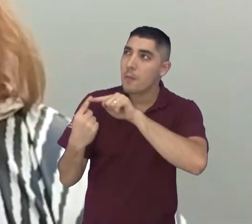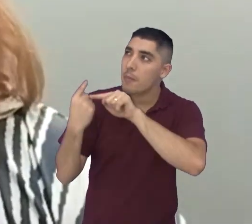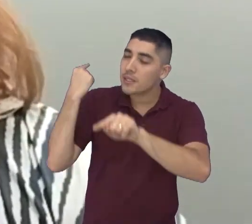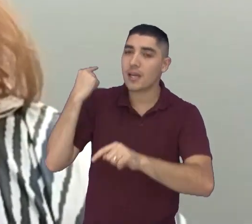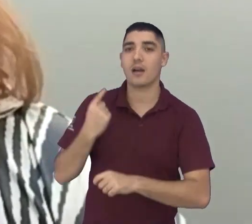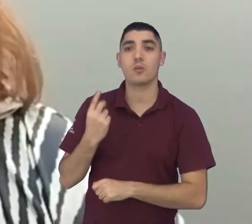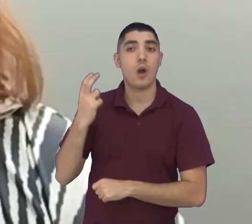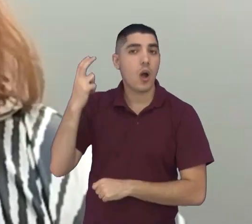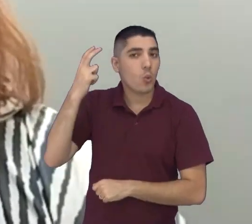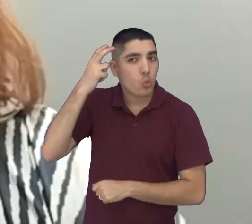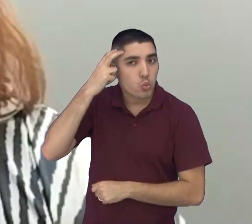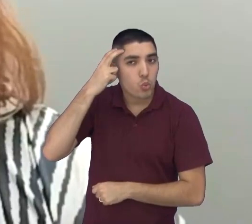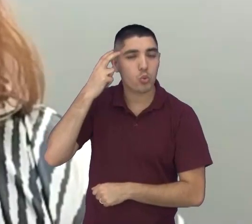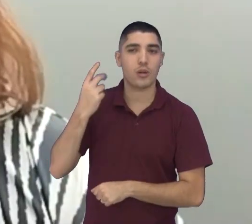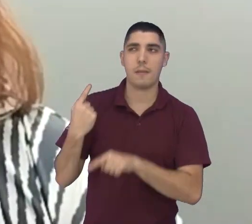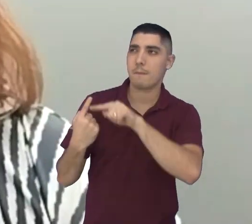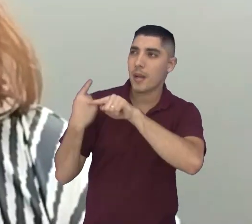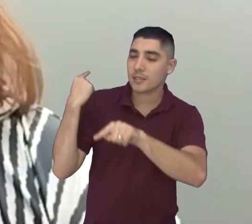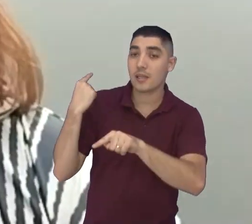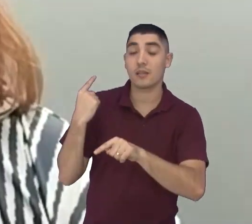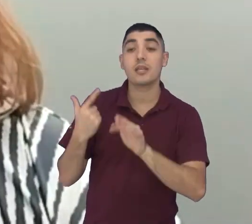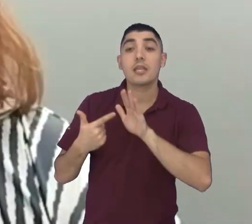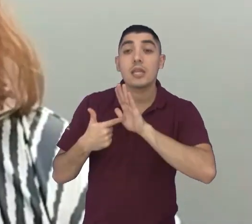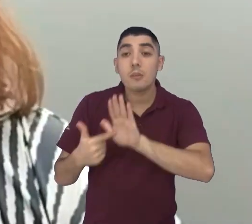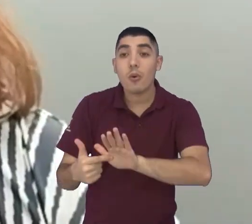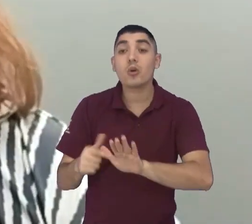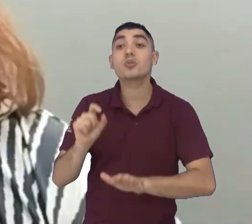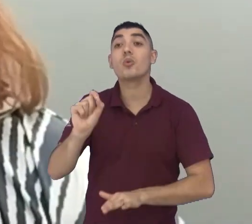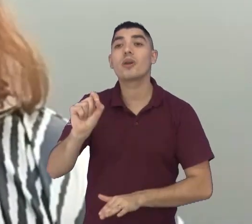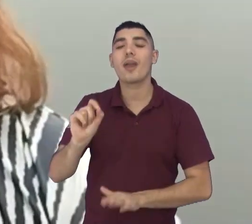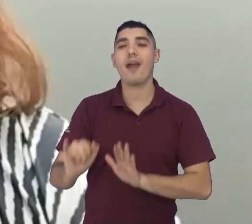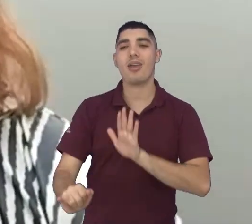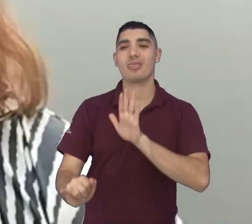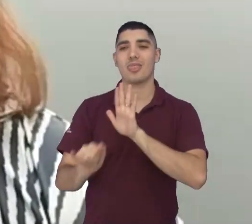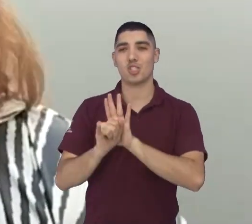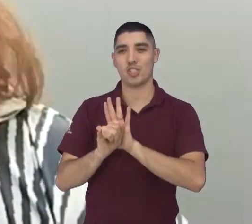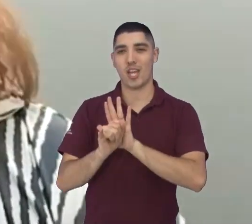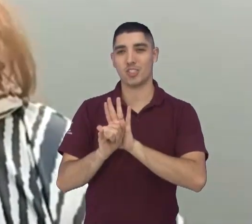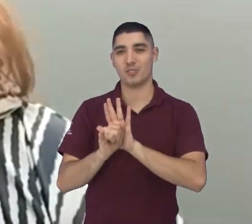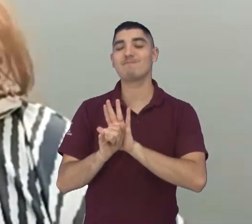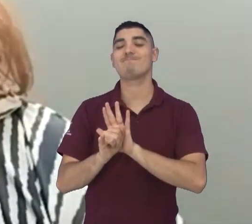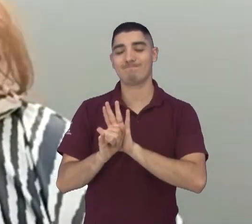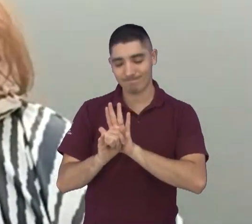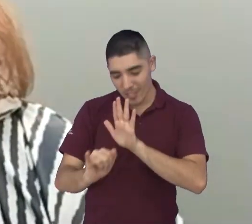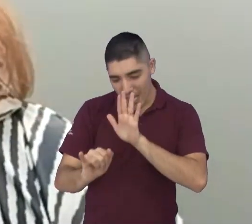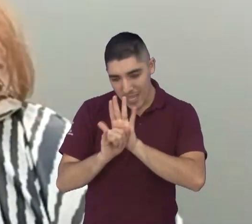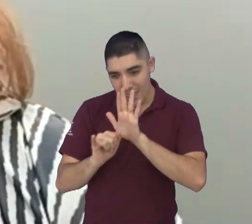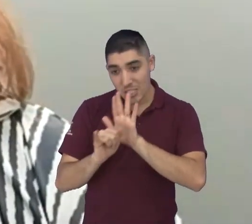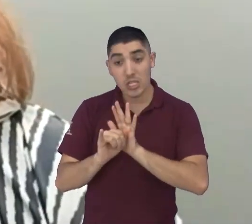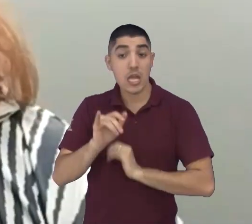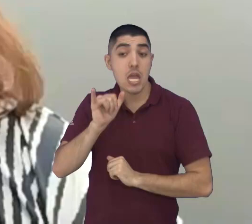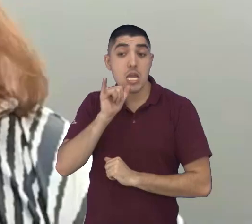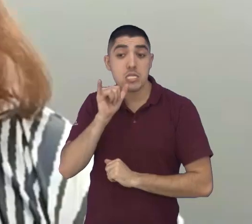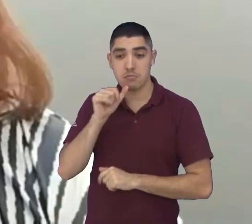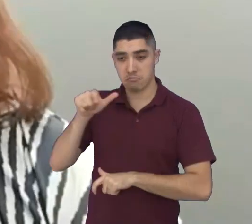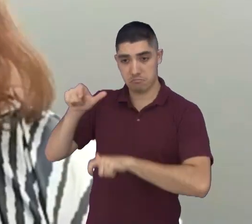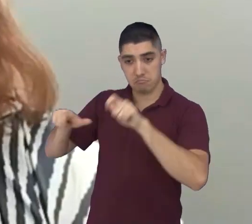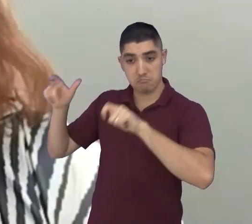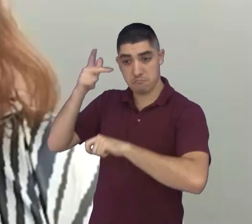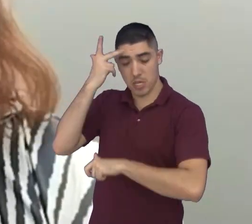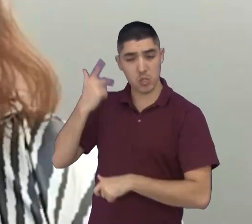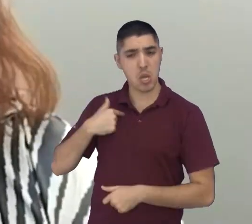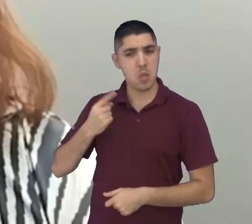e traz a identidade. É importante, mesmo aquele que não é joseense, que